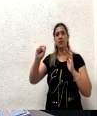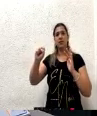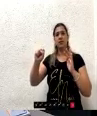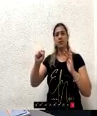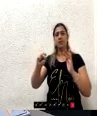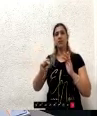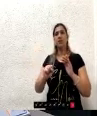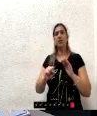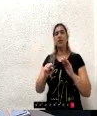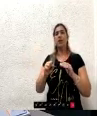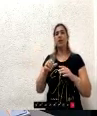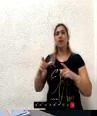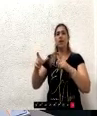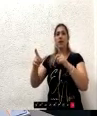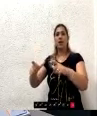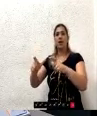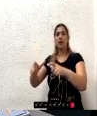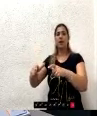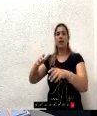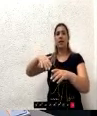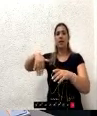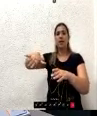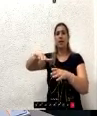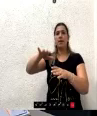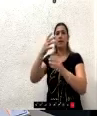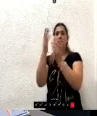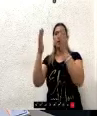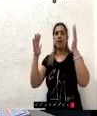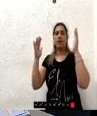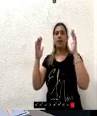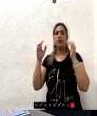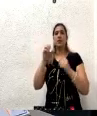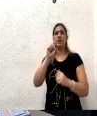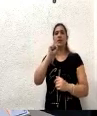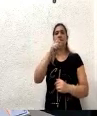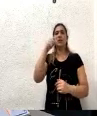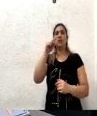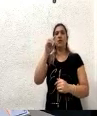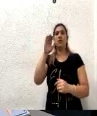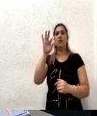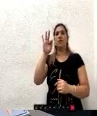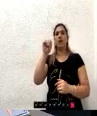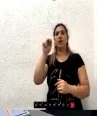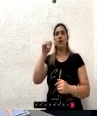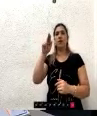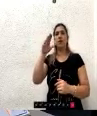na Praça do São Francisco, que a gente está com poste, inclusive, ele já foi